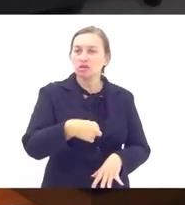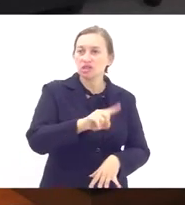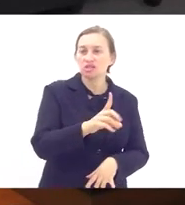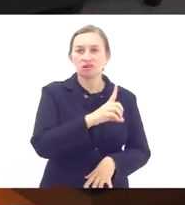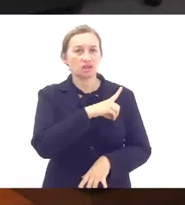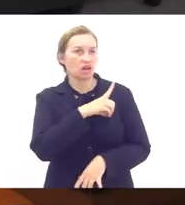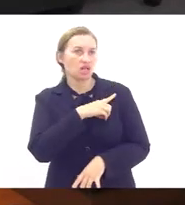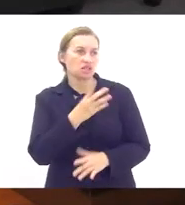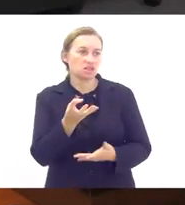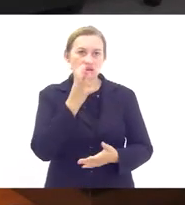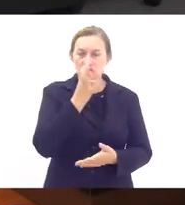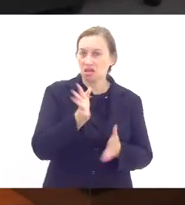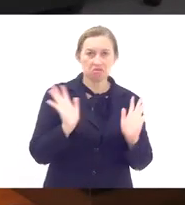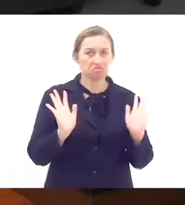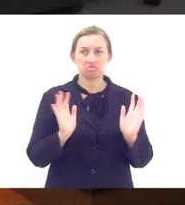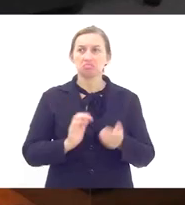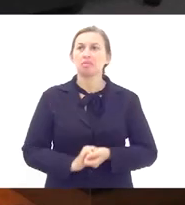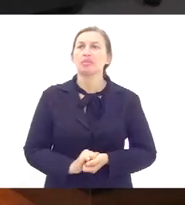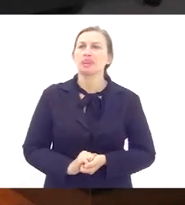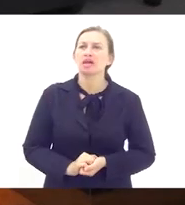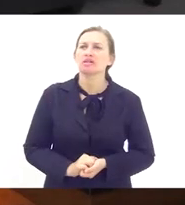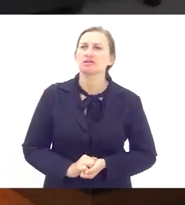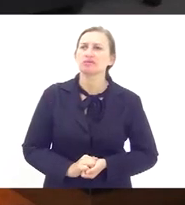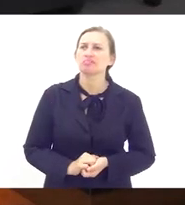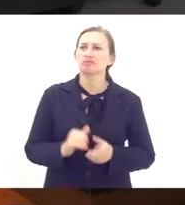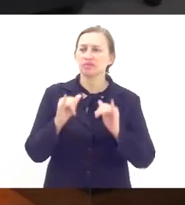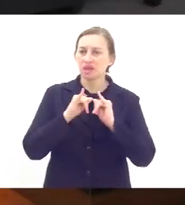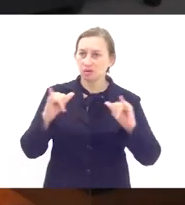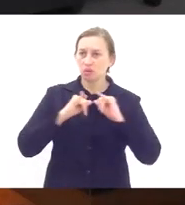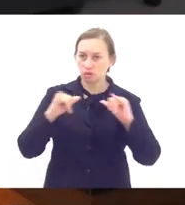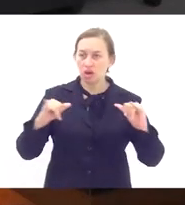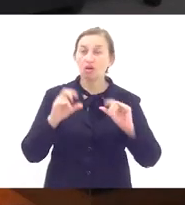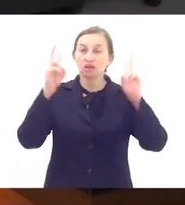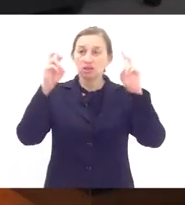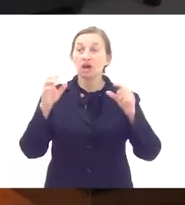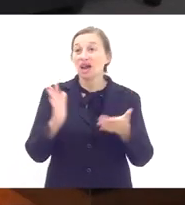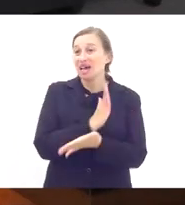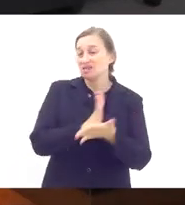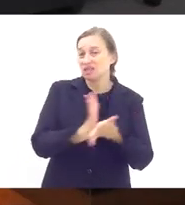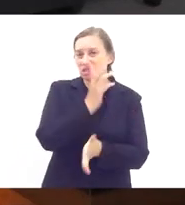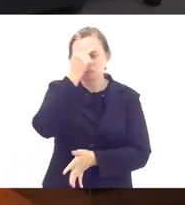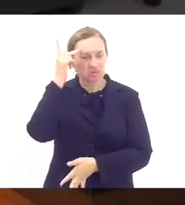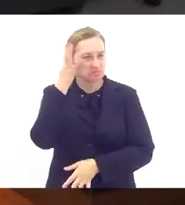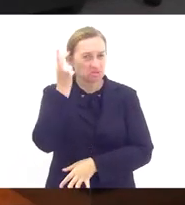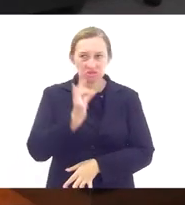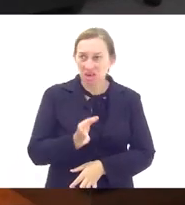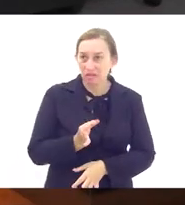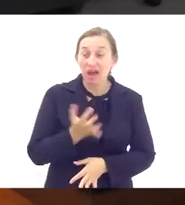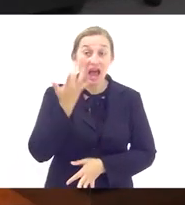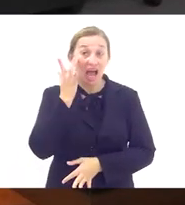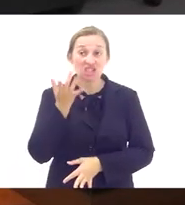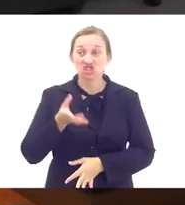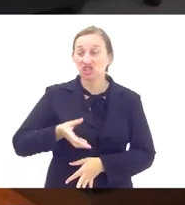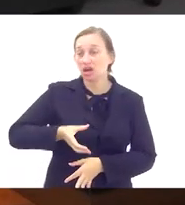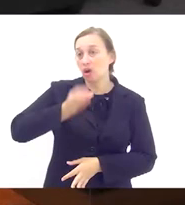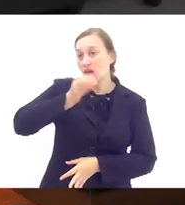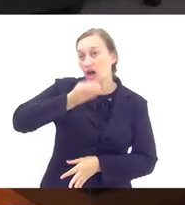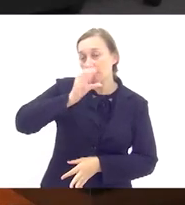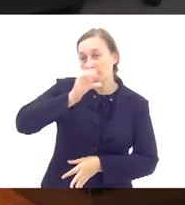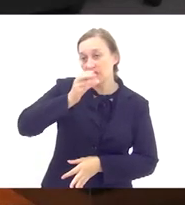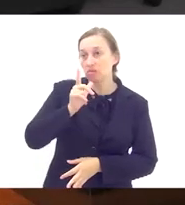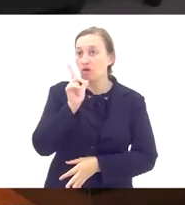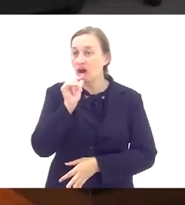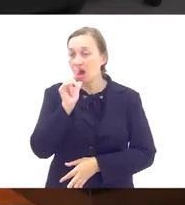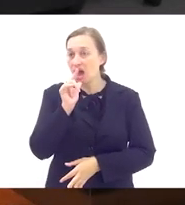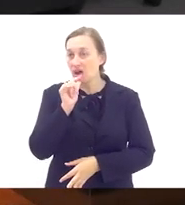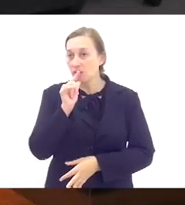delegacia denunciar ou fazer uma ocorrência. E dar publicidade a isso, né? Que às vezes as pessoas não sabem. Elas estão achando que estão comprando uma água de